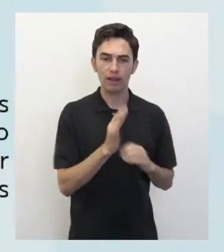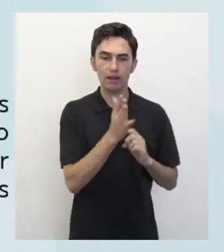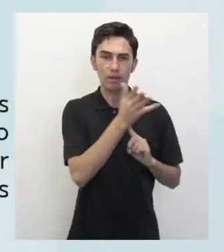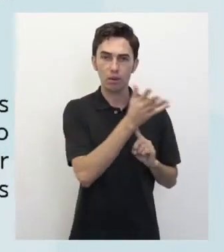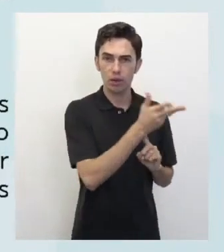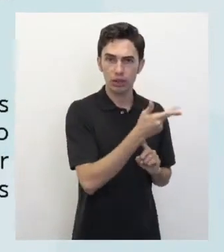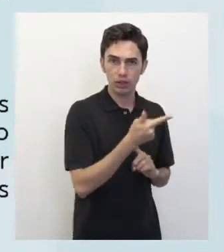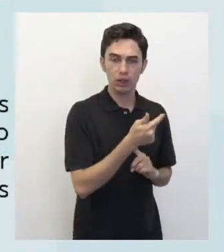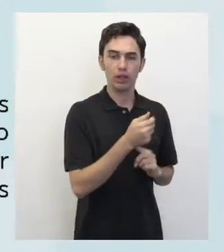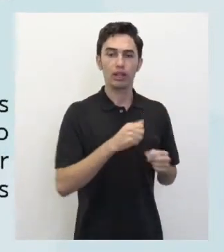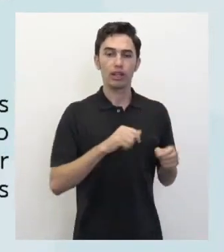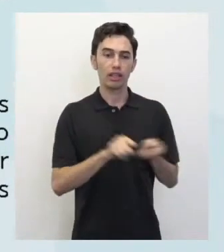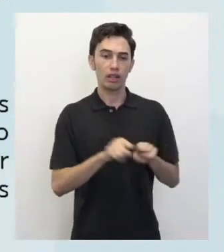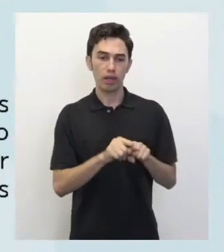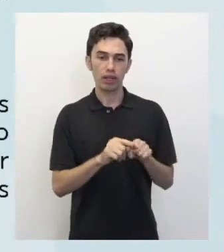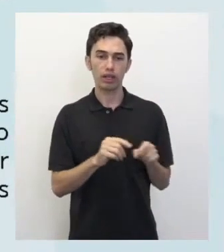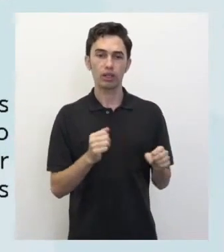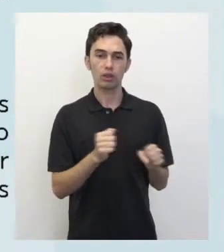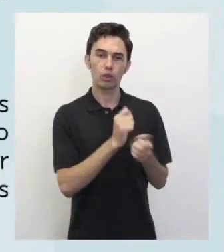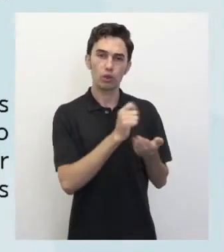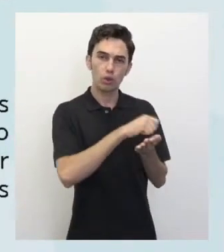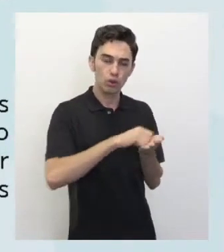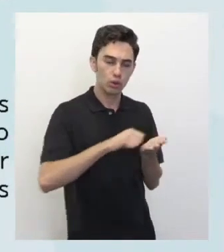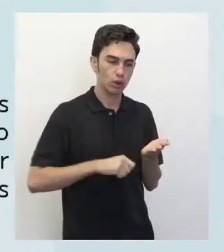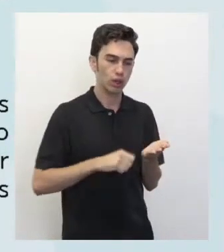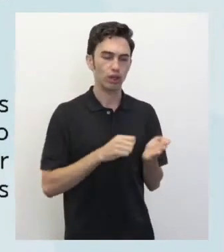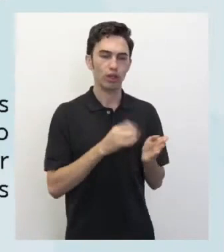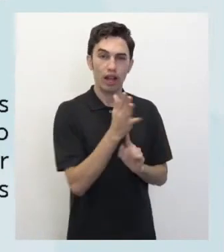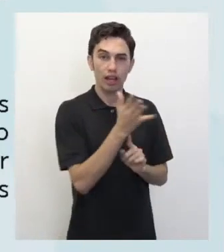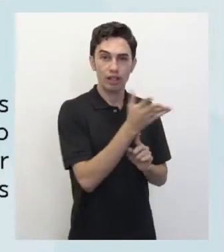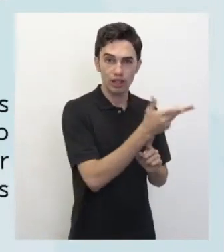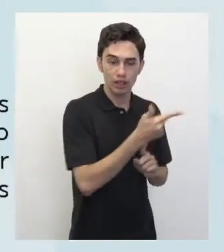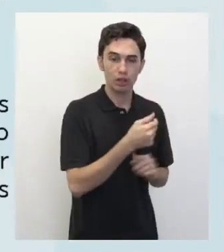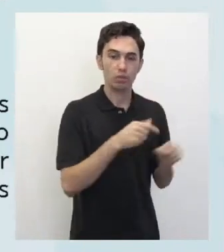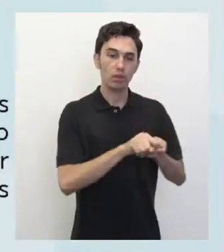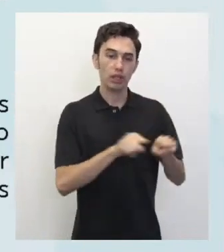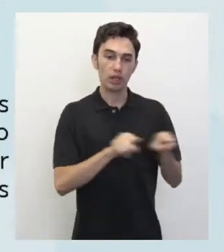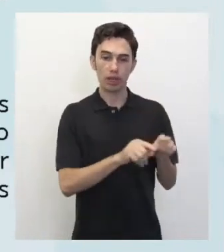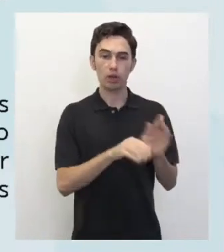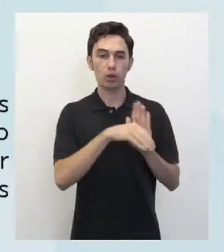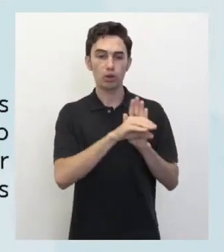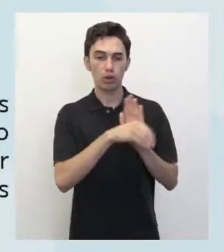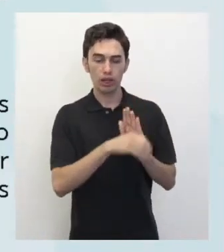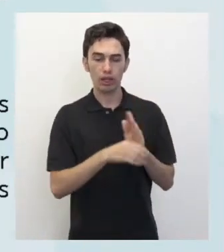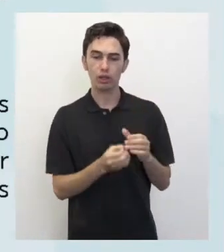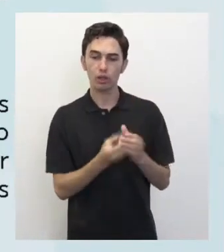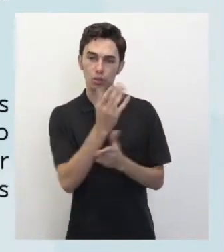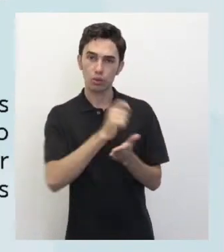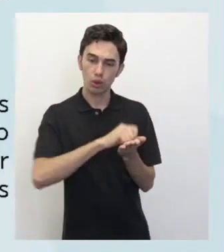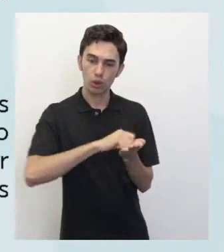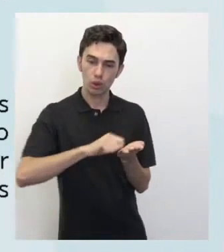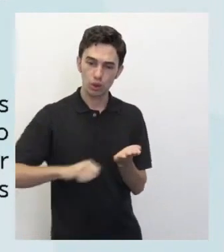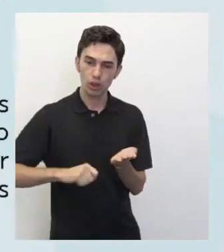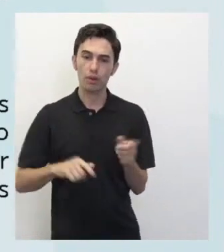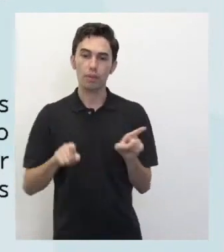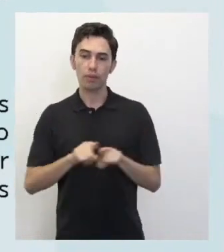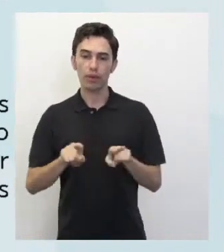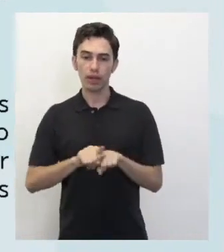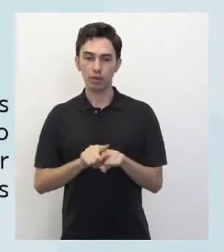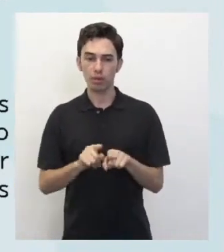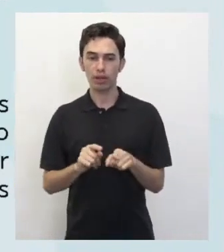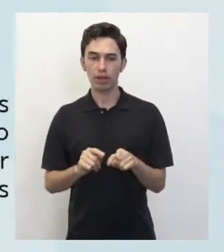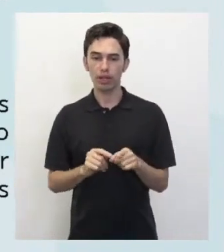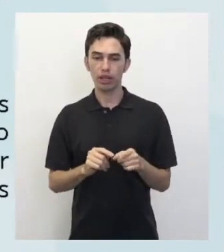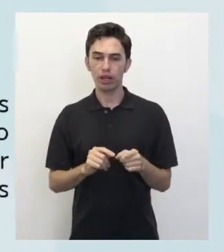e procedimentos de construção de texto literário com os contextos de produção para atribuir significados de leituras críticas em